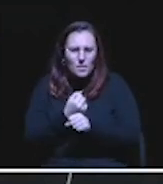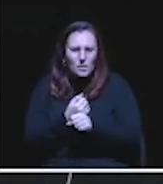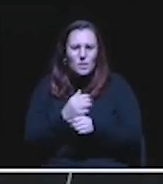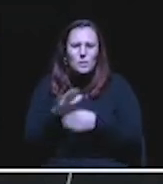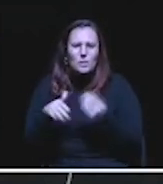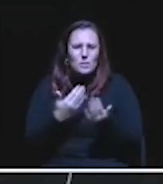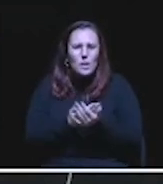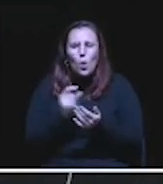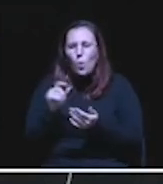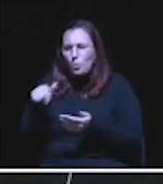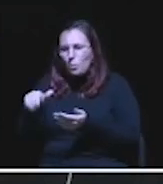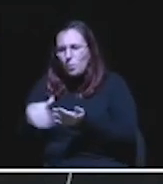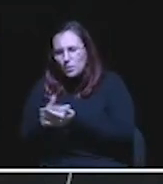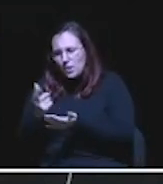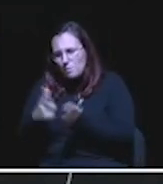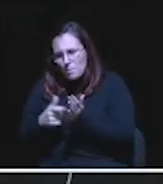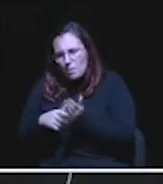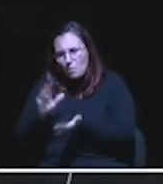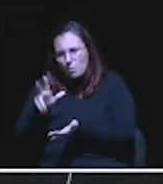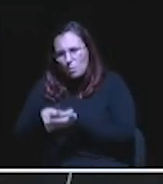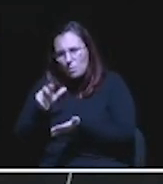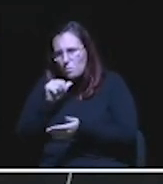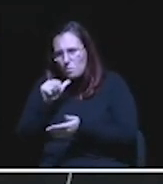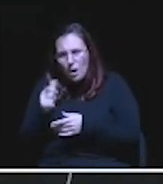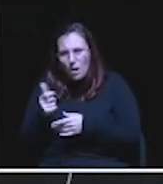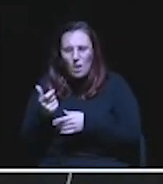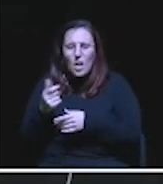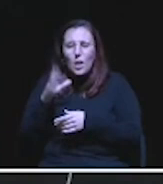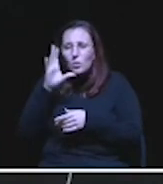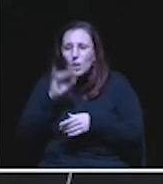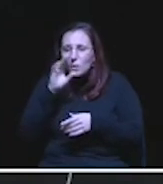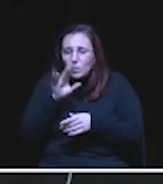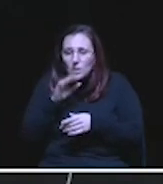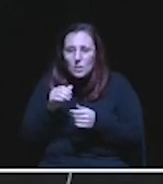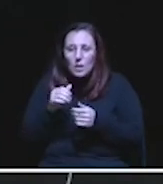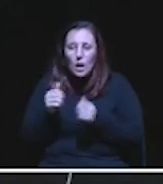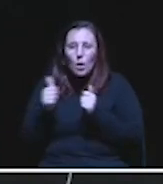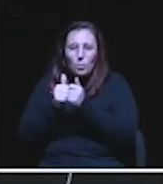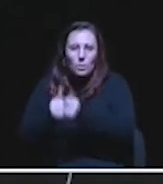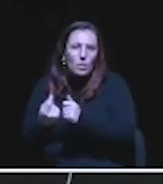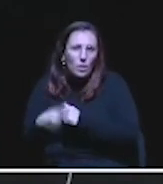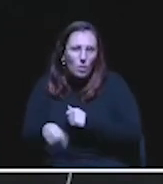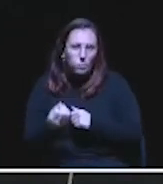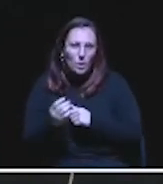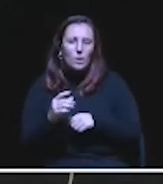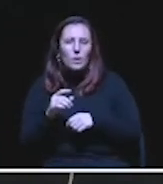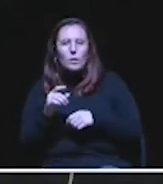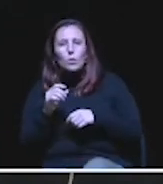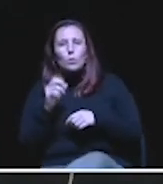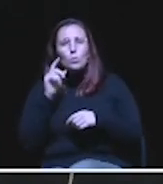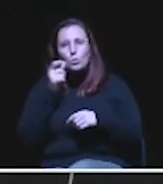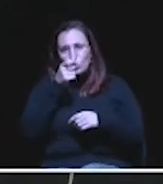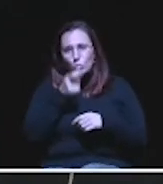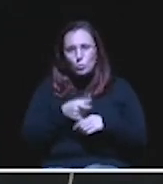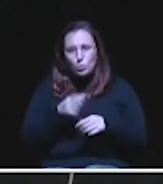ou propostas aprovadas na Câmara Municipal e que ainda não viram a luz do dia, nem se sabe se lhes está a dar seguimento. É urgente resolver os problemas das pessoas